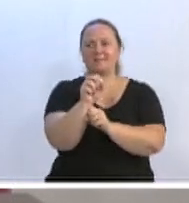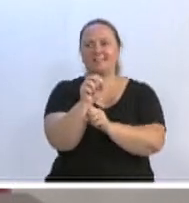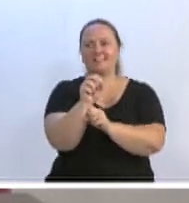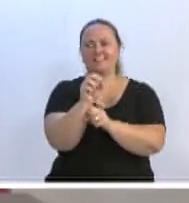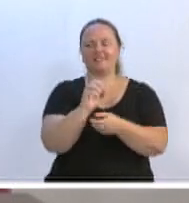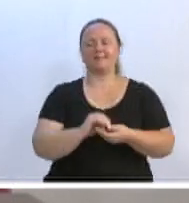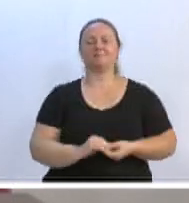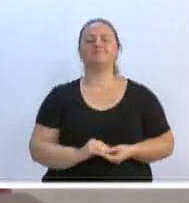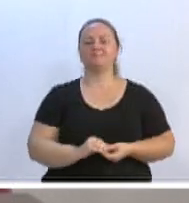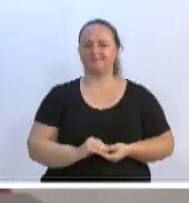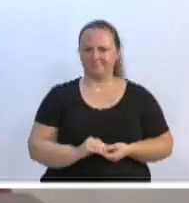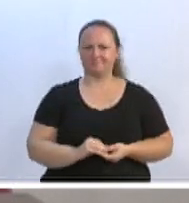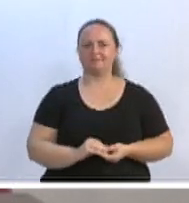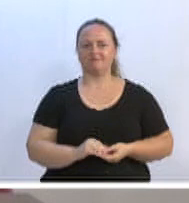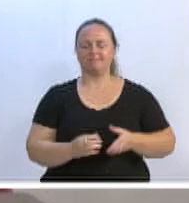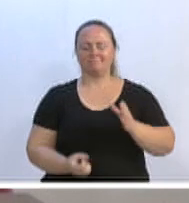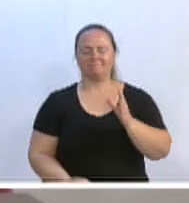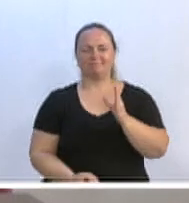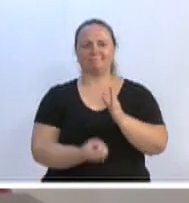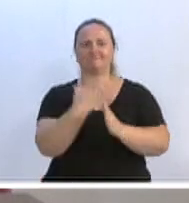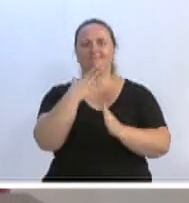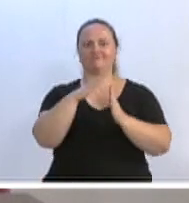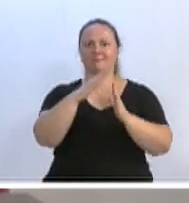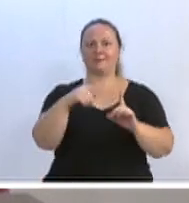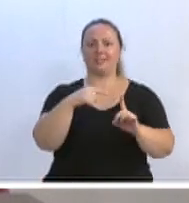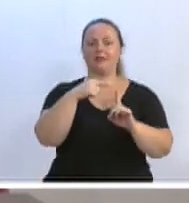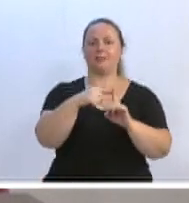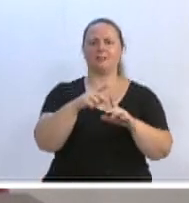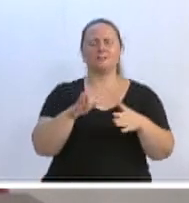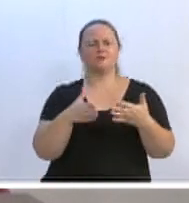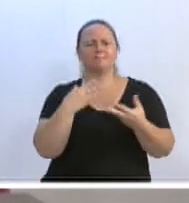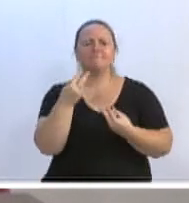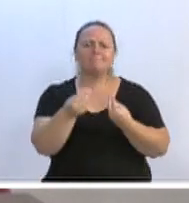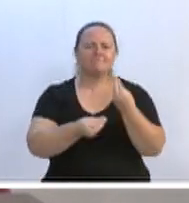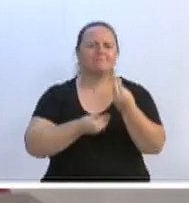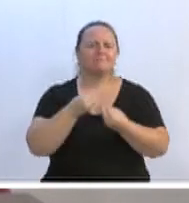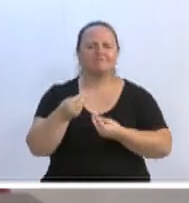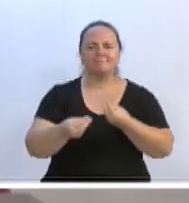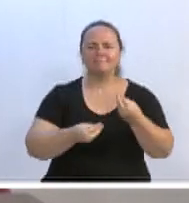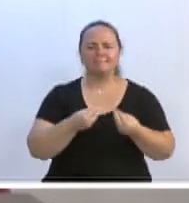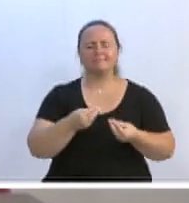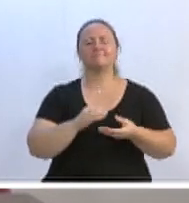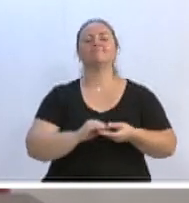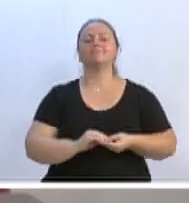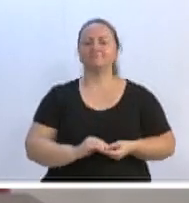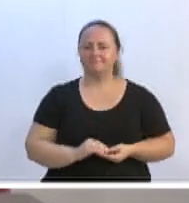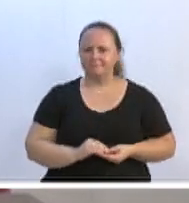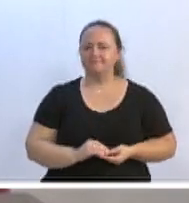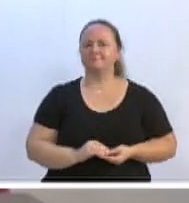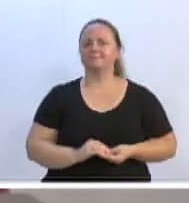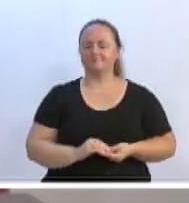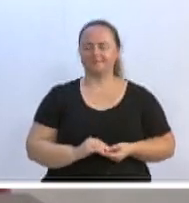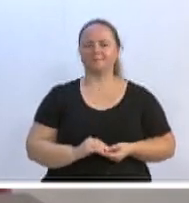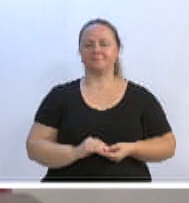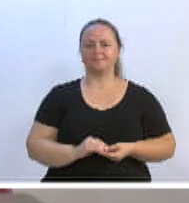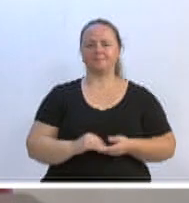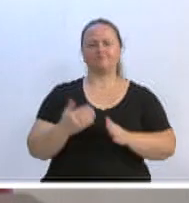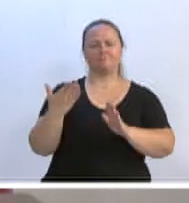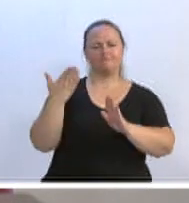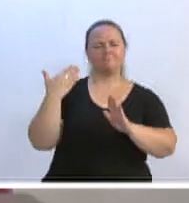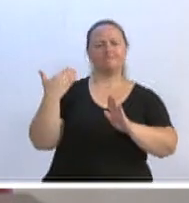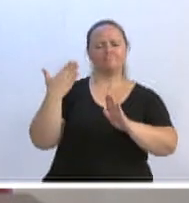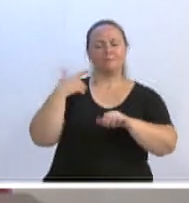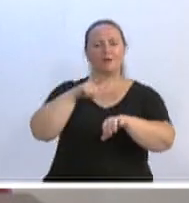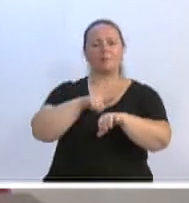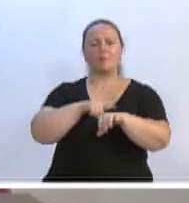O surgimento da Igreja Cristã Maranata, ele se deu como resultado de um momento